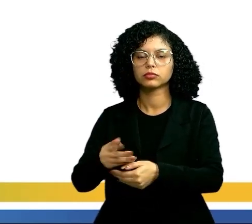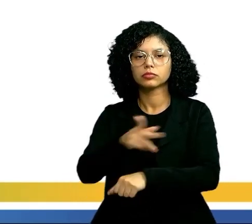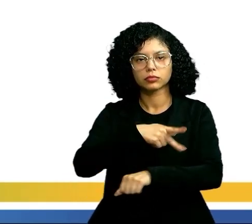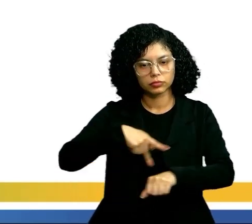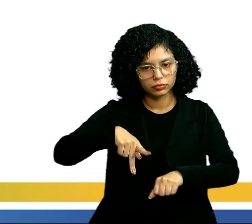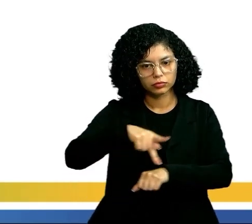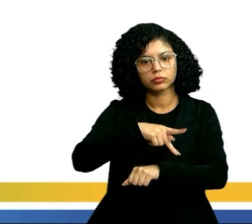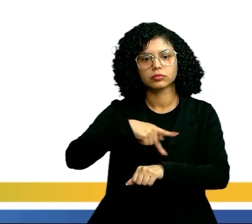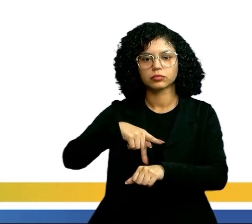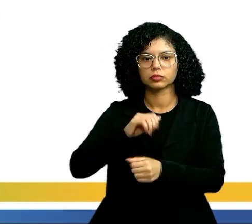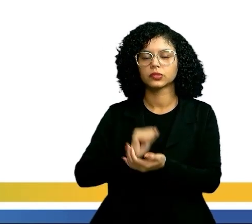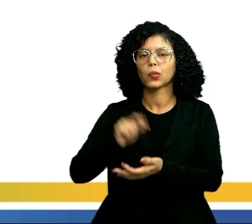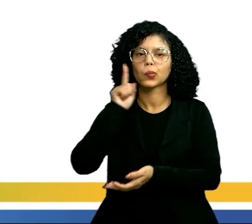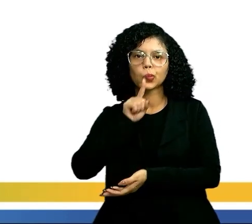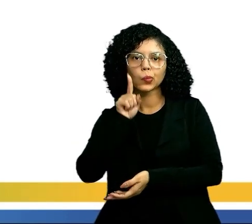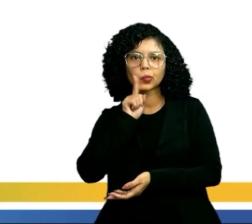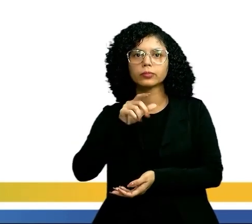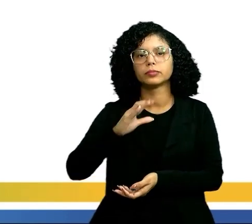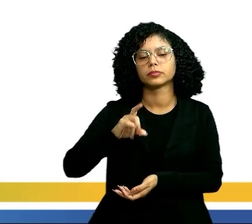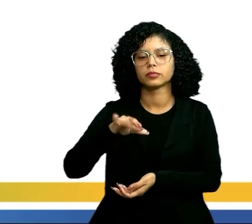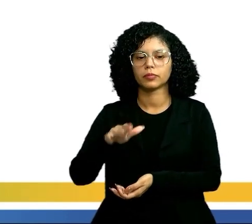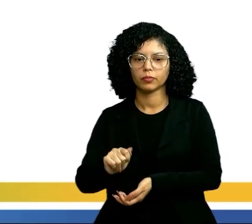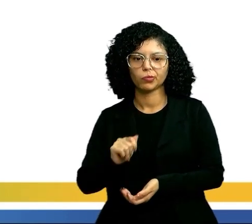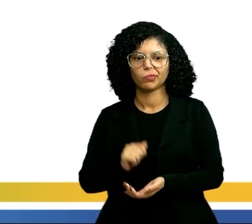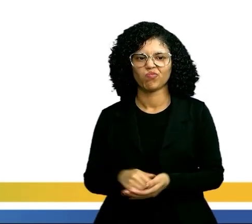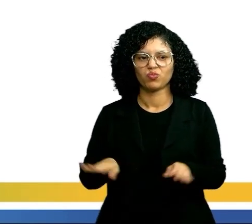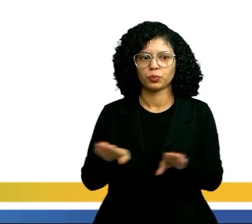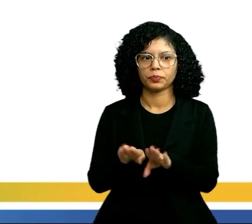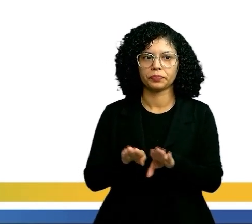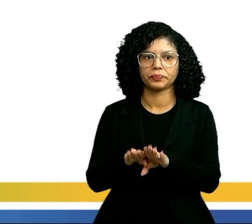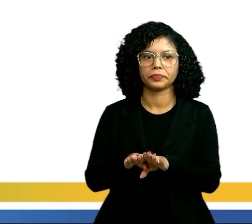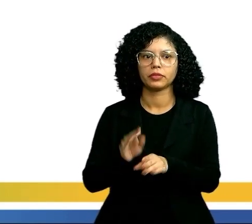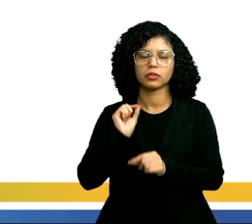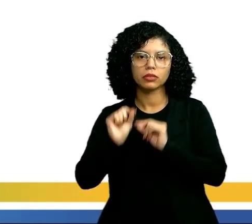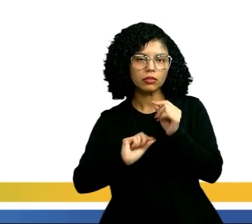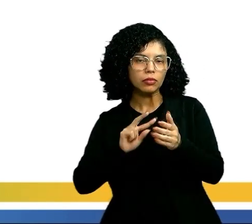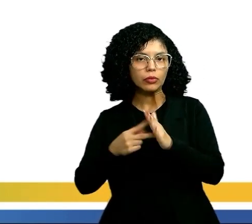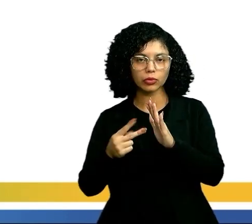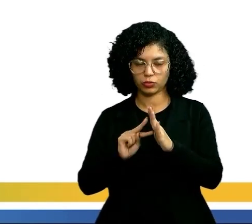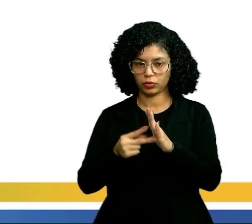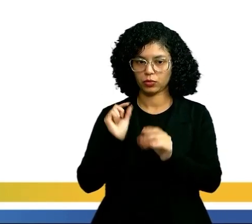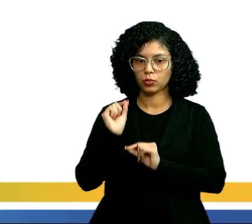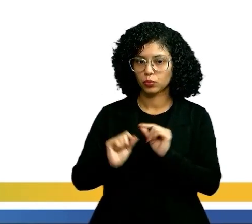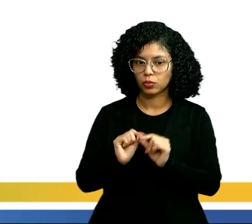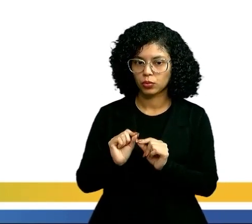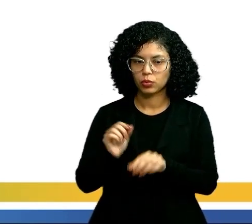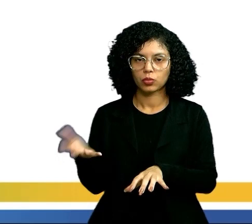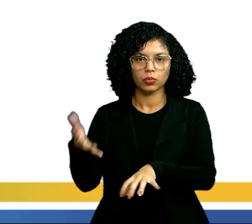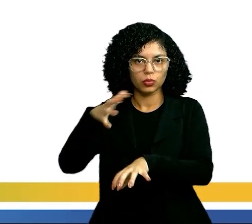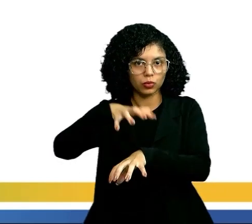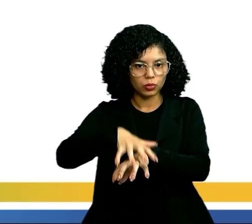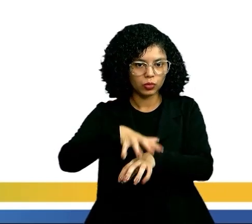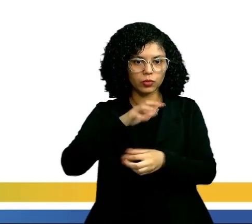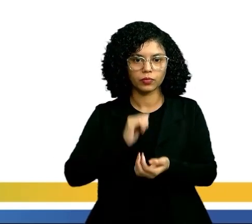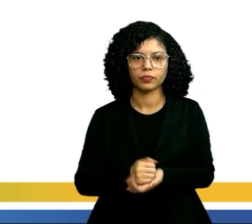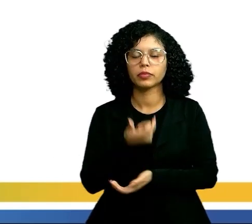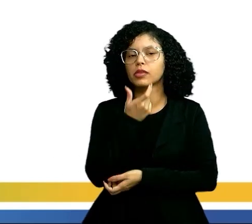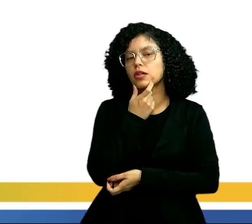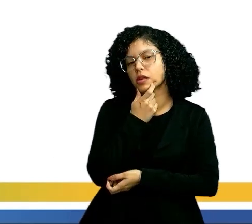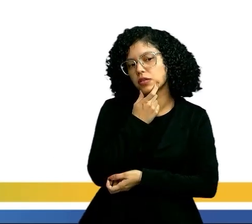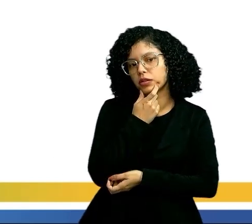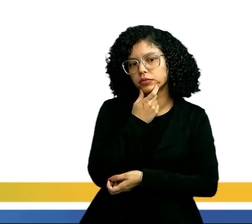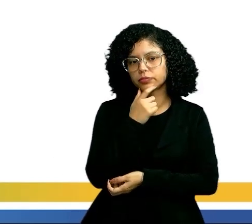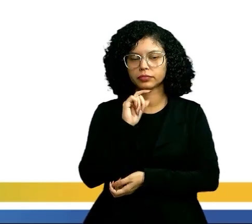local, né? No caso, Estados Unidos e Canadá. Anglo-saxônicos significa que são colonizados por ingleses